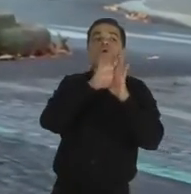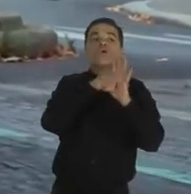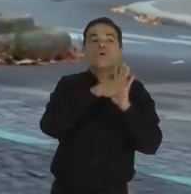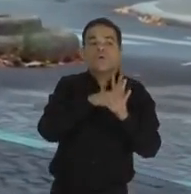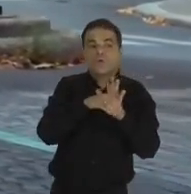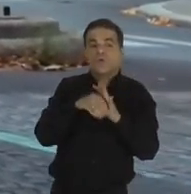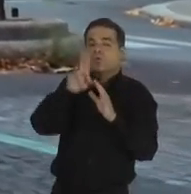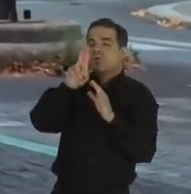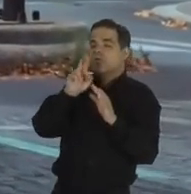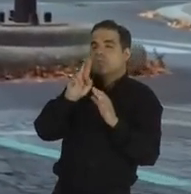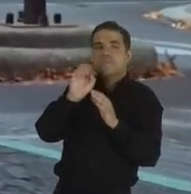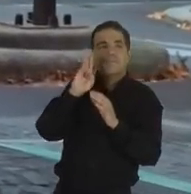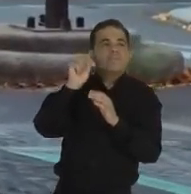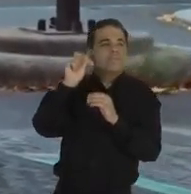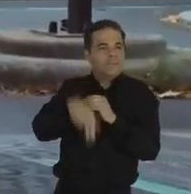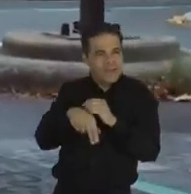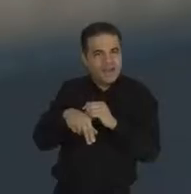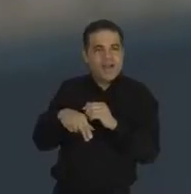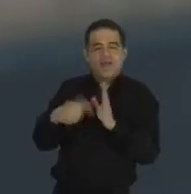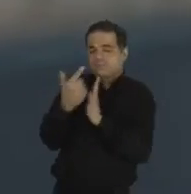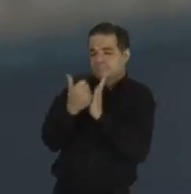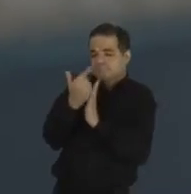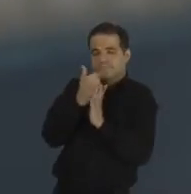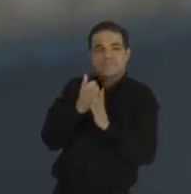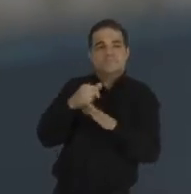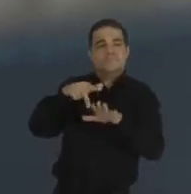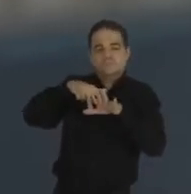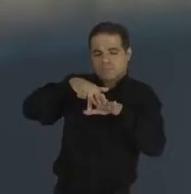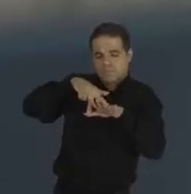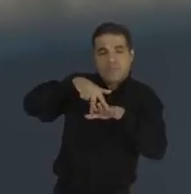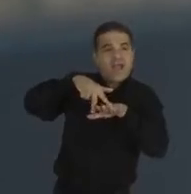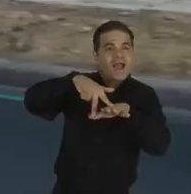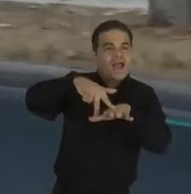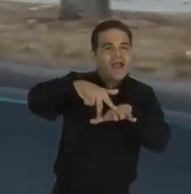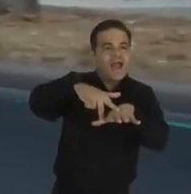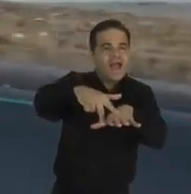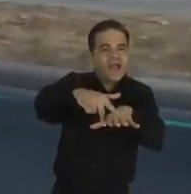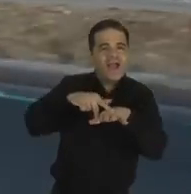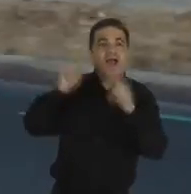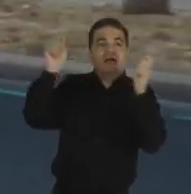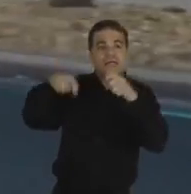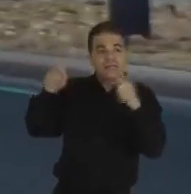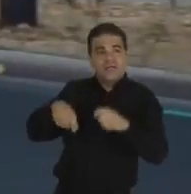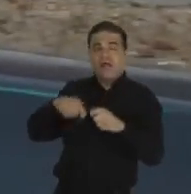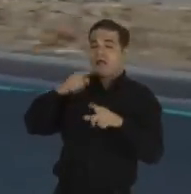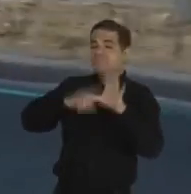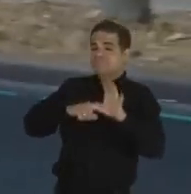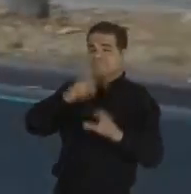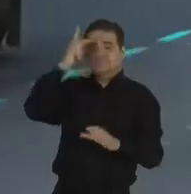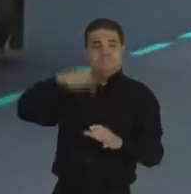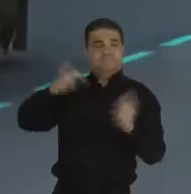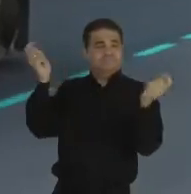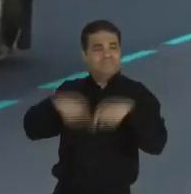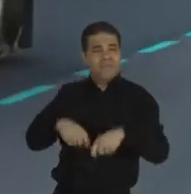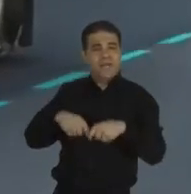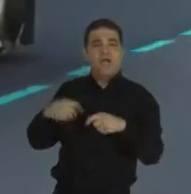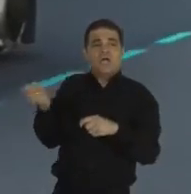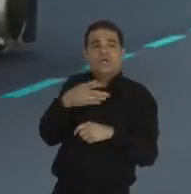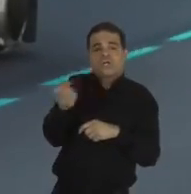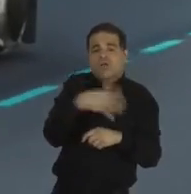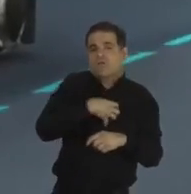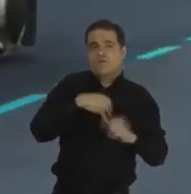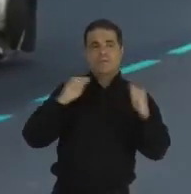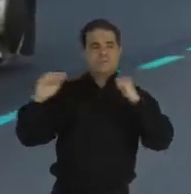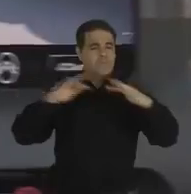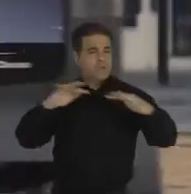Urban colete que gerou O protótipo de um skate elétrico customizável e autônomo que possibilita novas